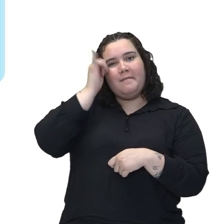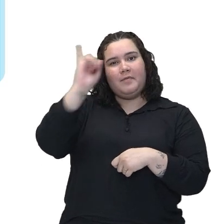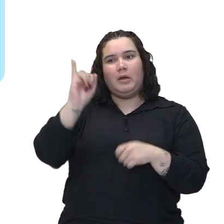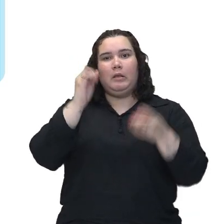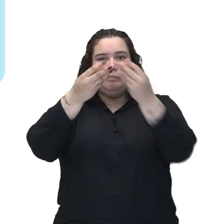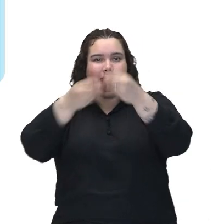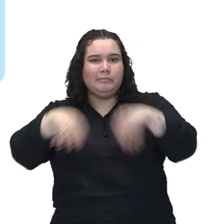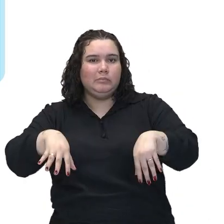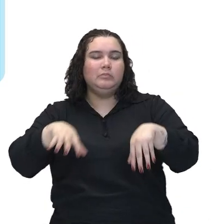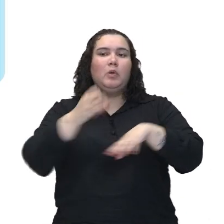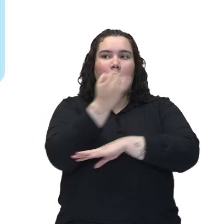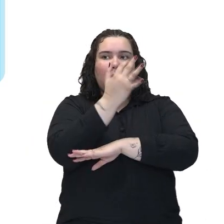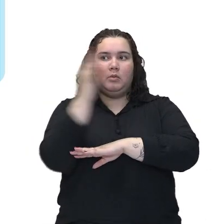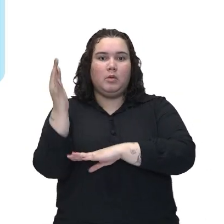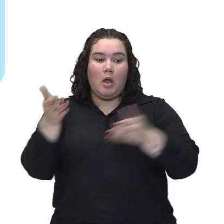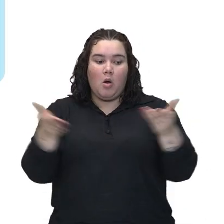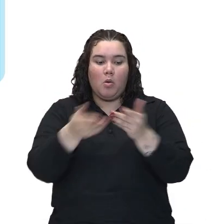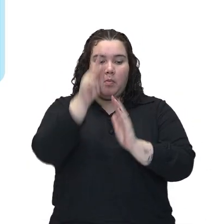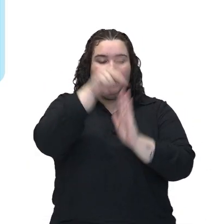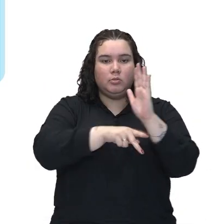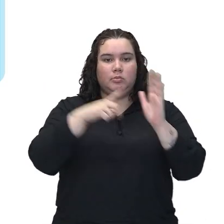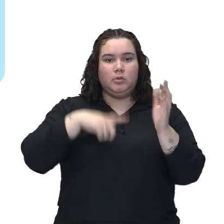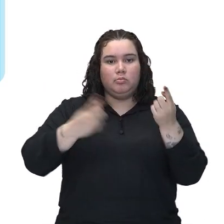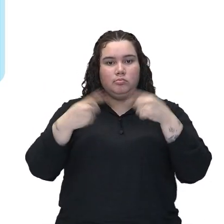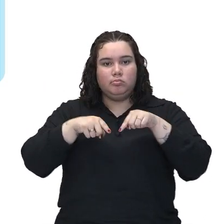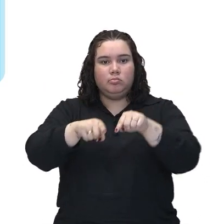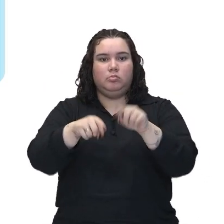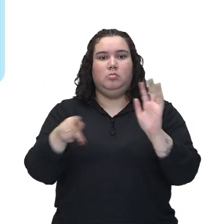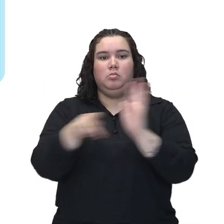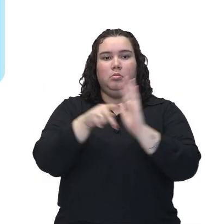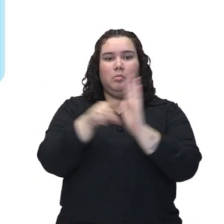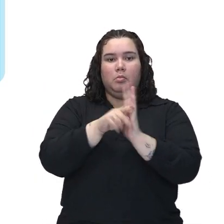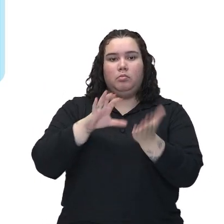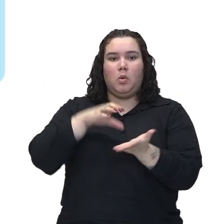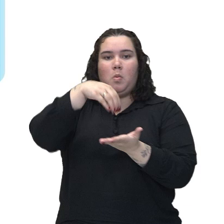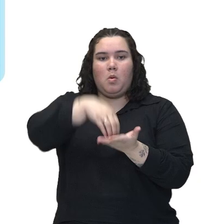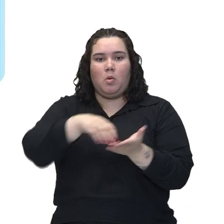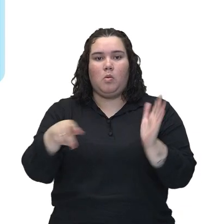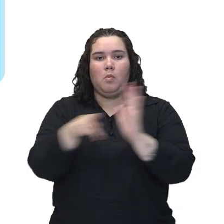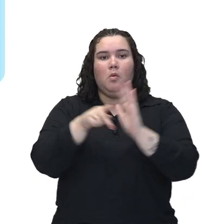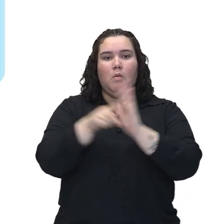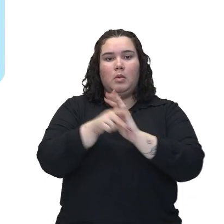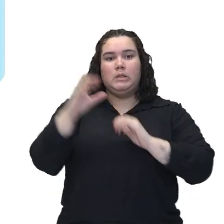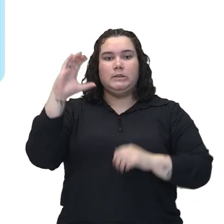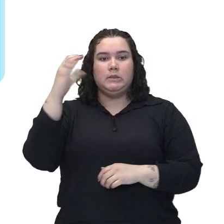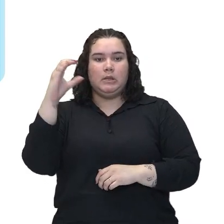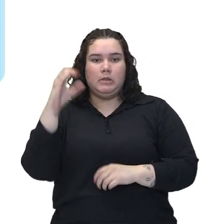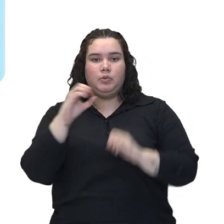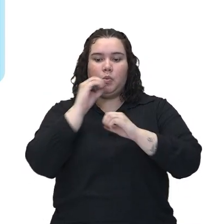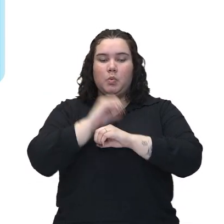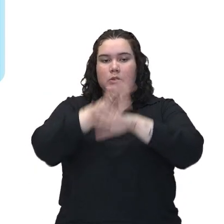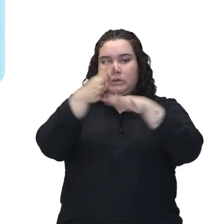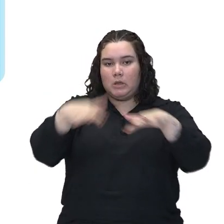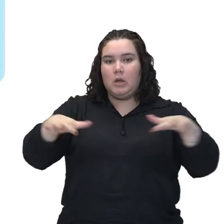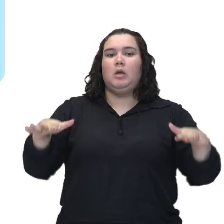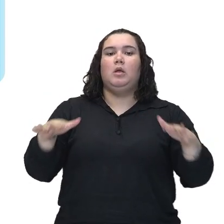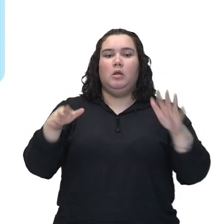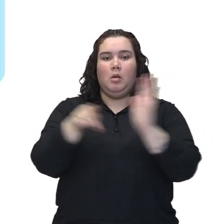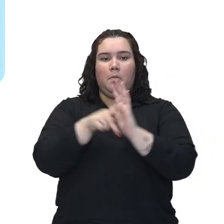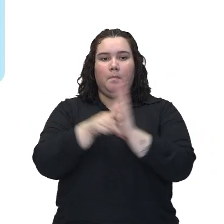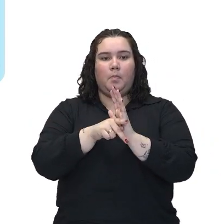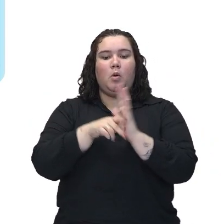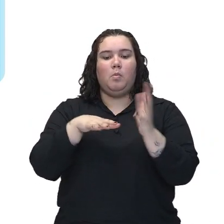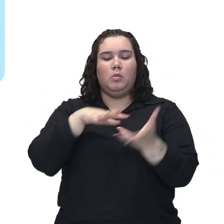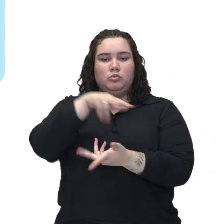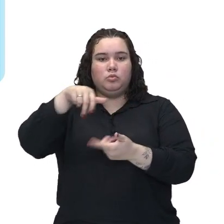agora. O projeto está em sintonia com os objetivos da década da ciência oceânica para o desenvolvimento sustentável. Então o texto segue,